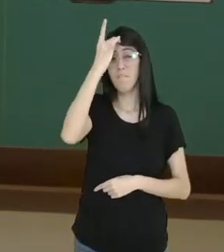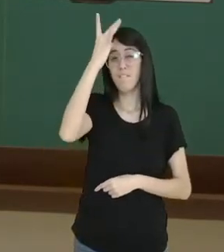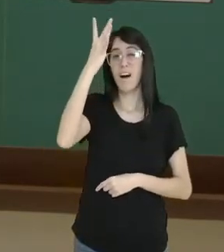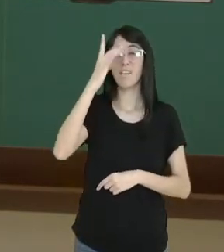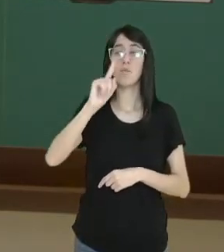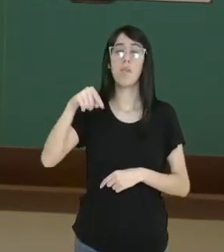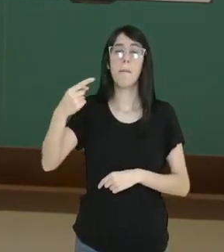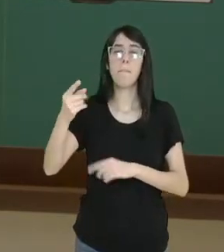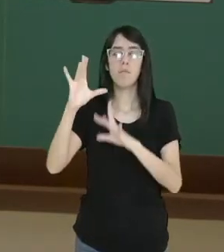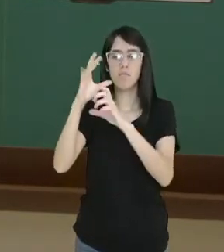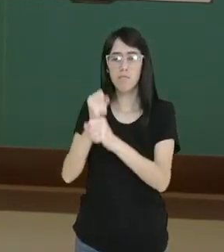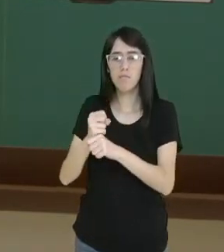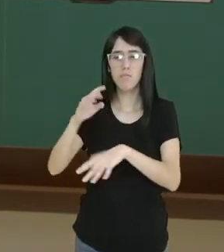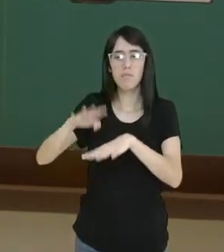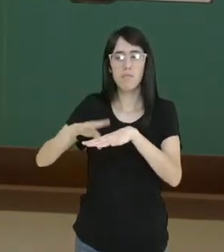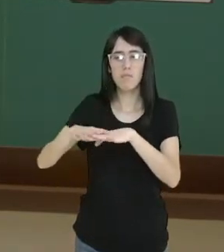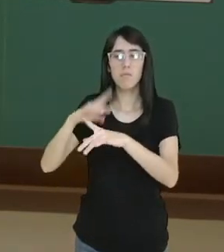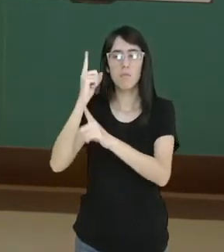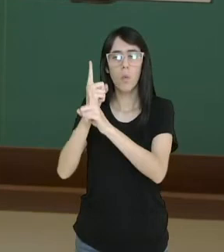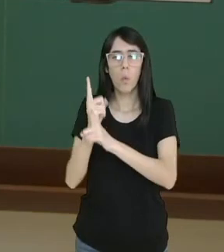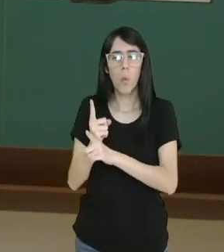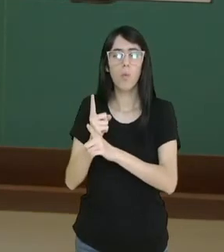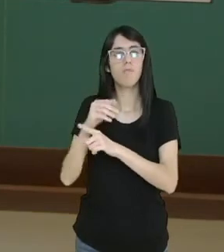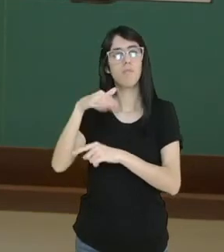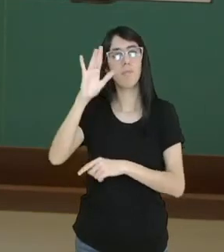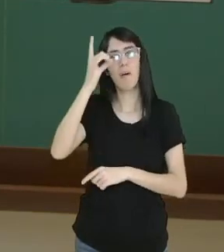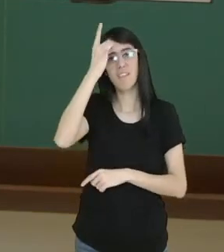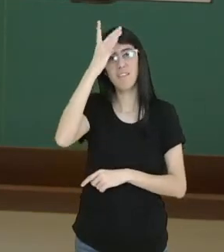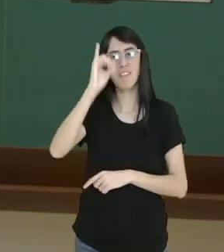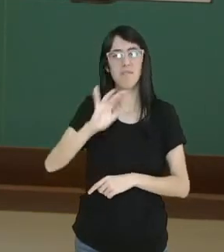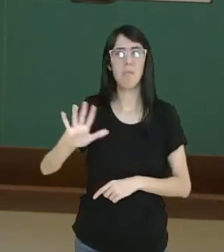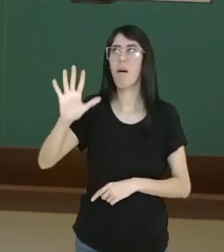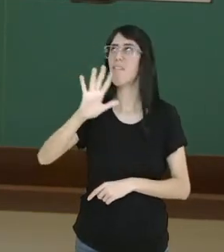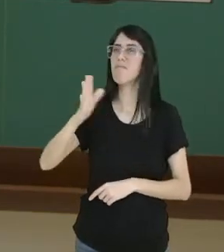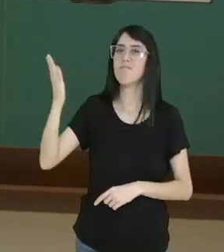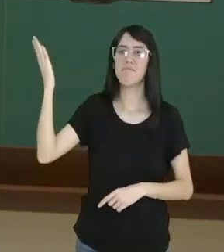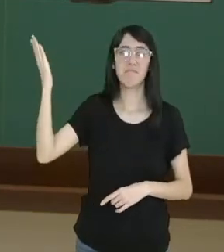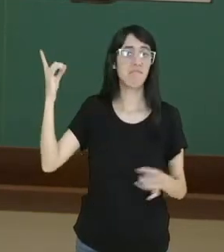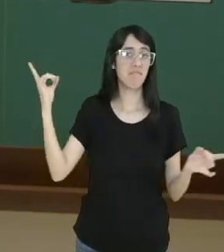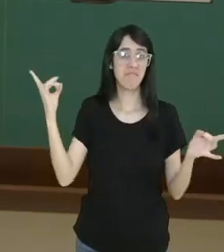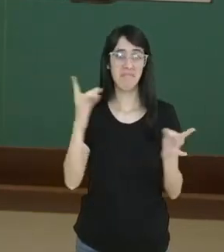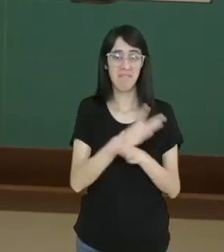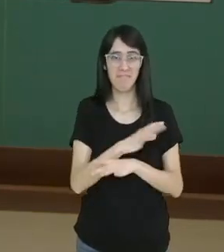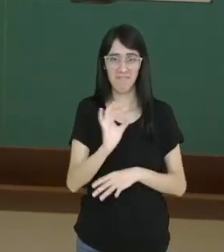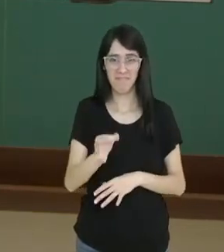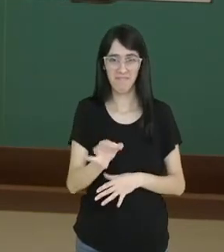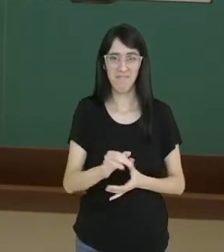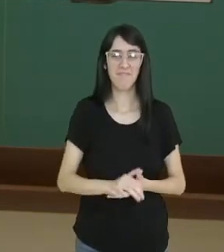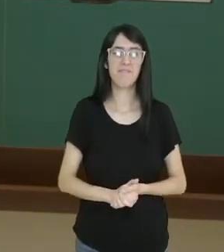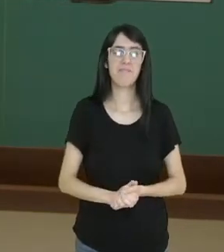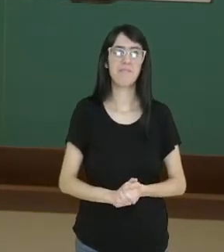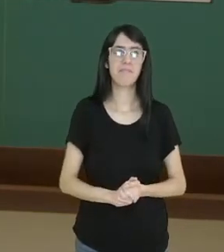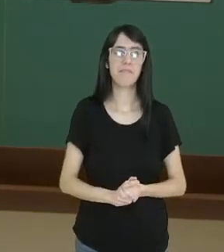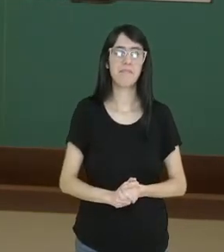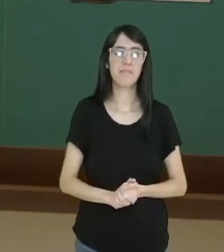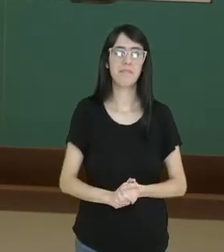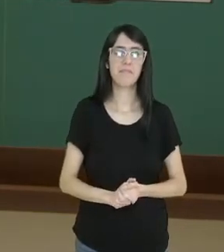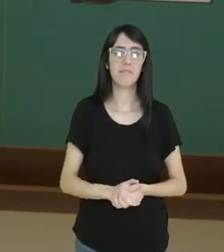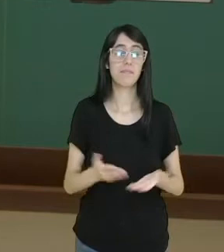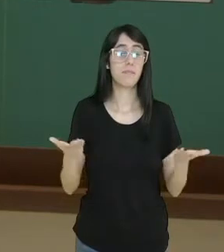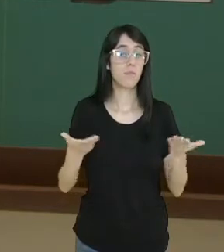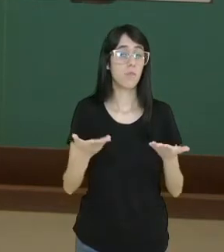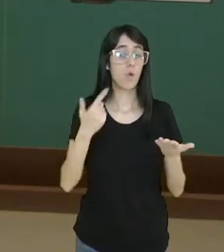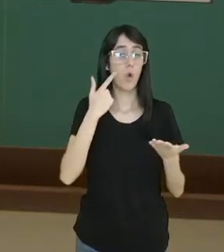né? Precisa determinar a altura e tem as projeções. Pronto, tá feita a relação aí, tá bom? Então, olha